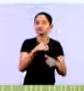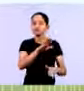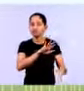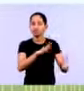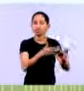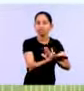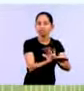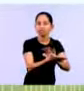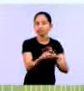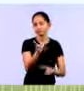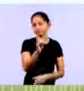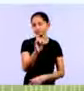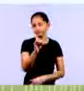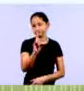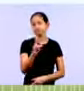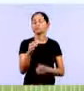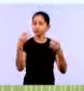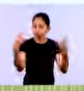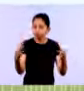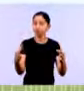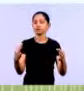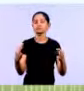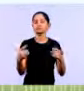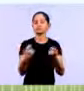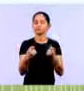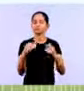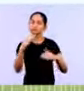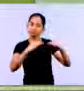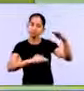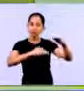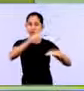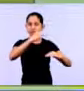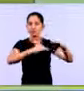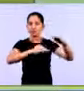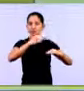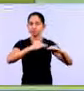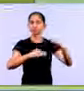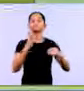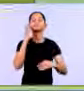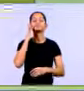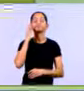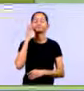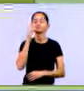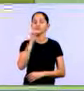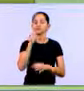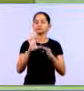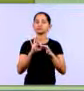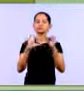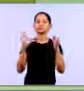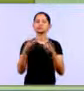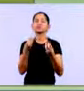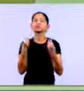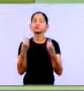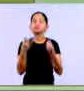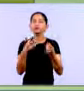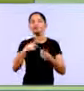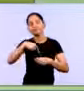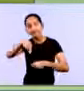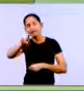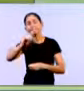menorizada essa condição dela. Então, o tributo tem que ser proporcional. Temos o princípio da liberdade de tráfego, que